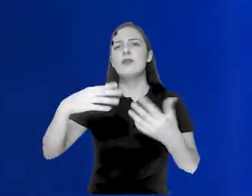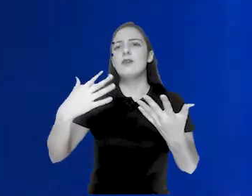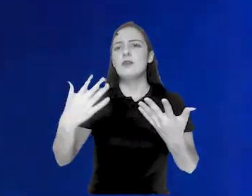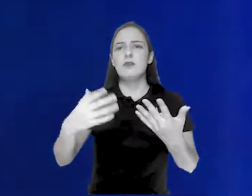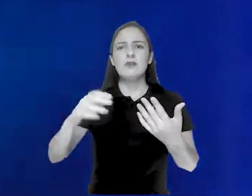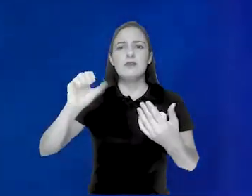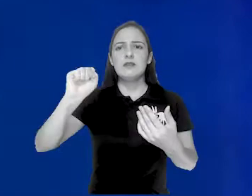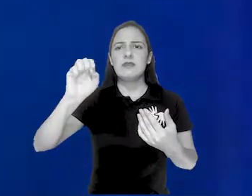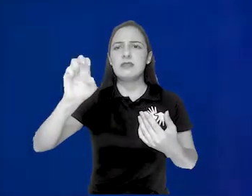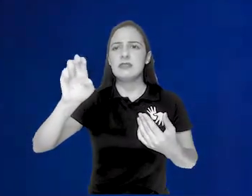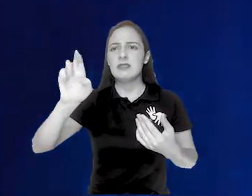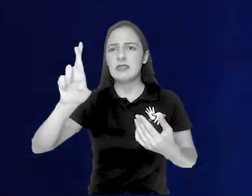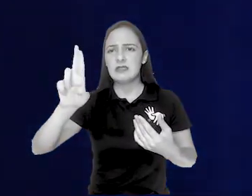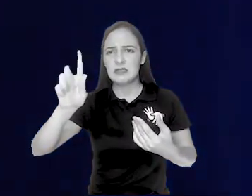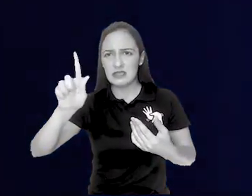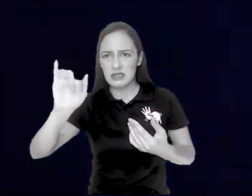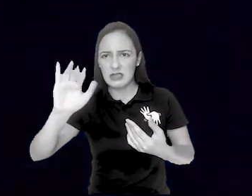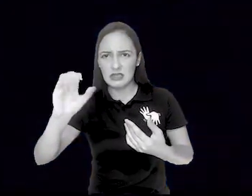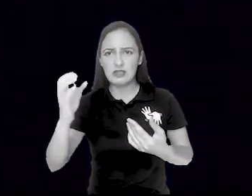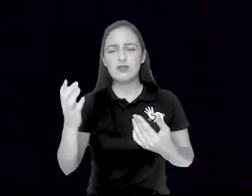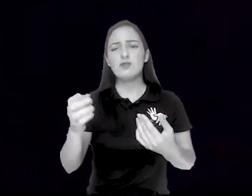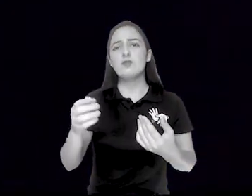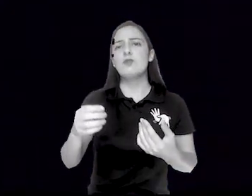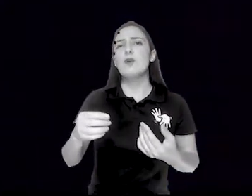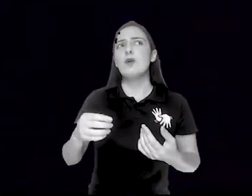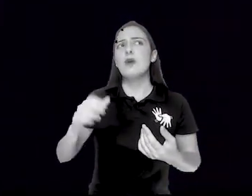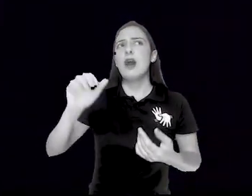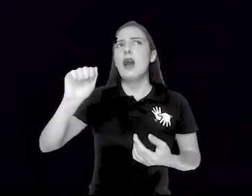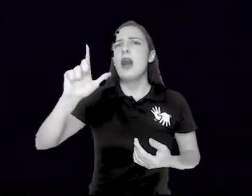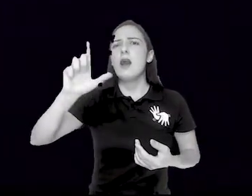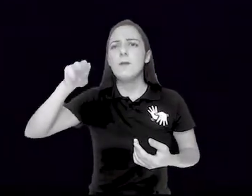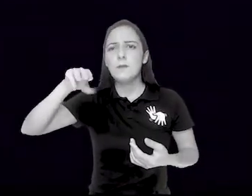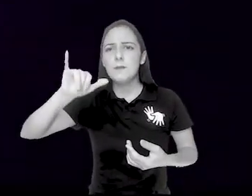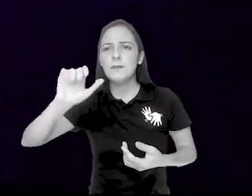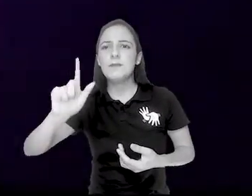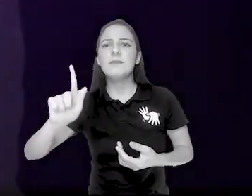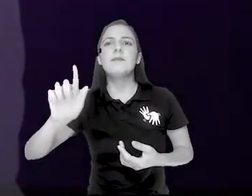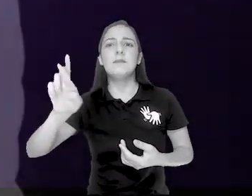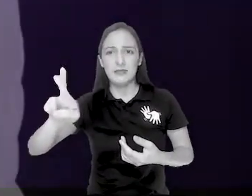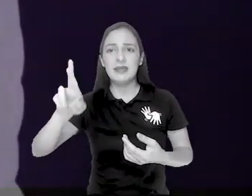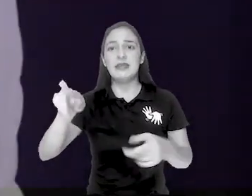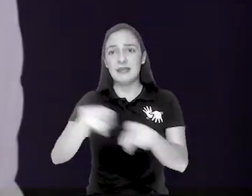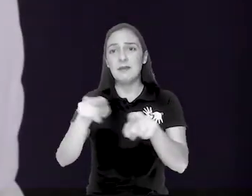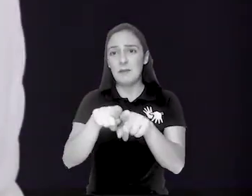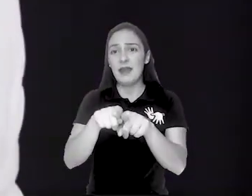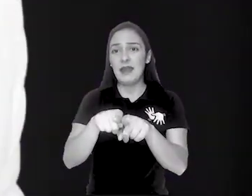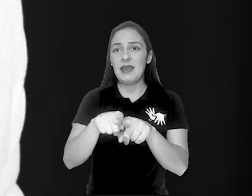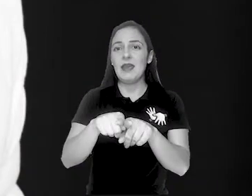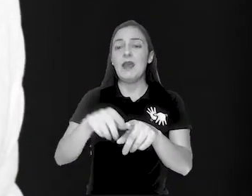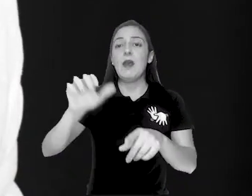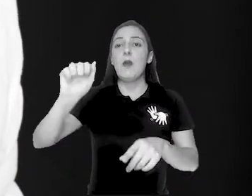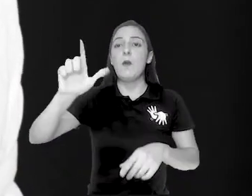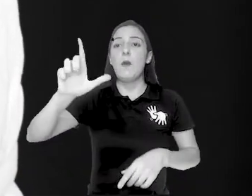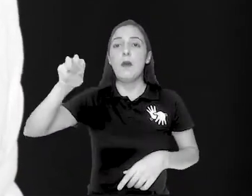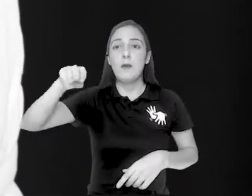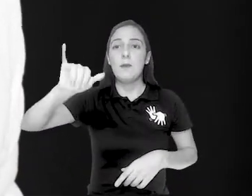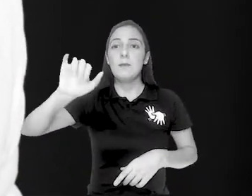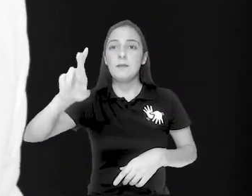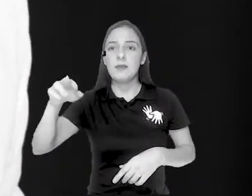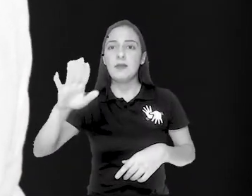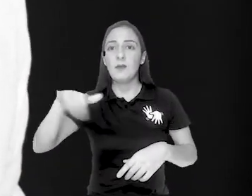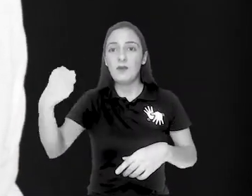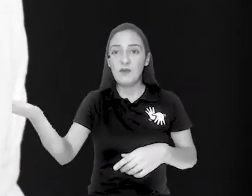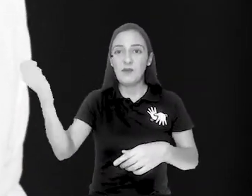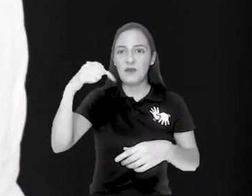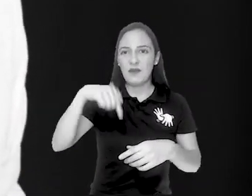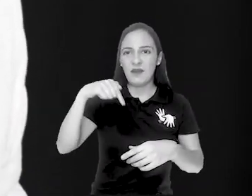Sérgio Reis, Almir Sater. E o Almir Sater, quando veio, foi o problema seguinte, Sérgio Reis e Alceu.